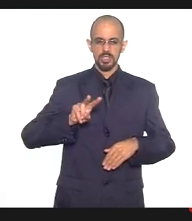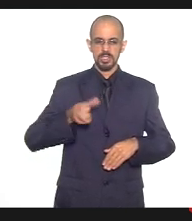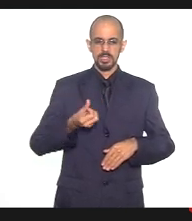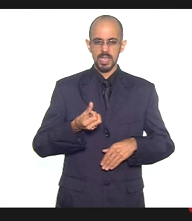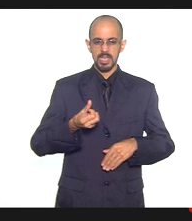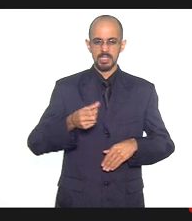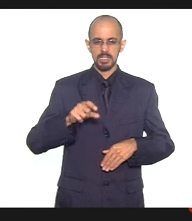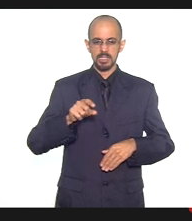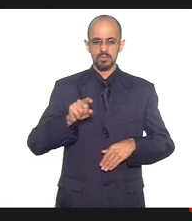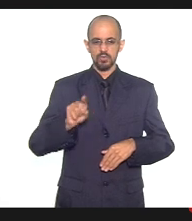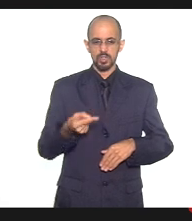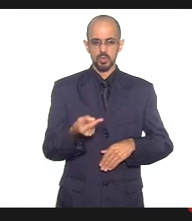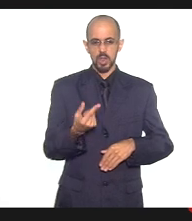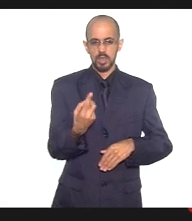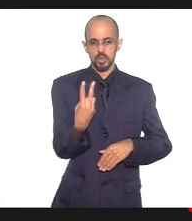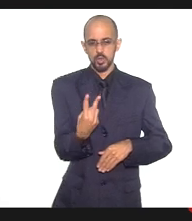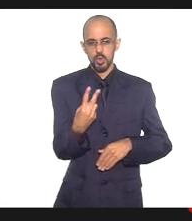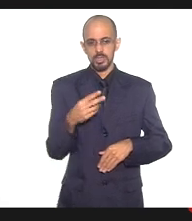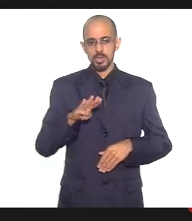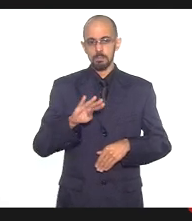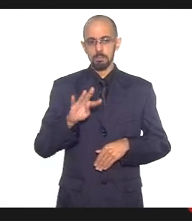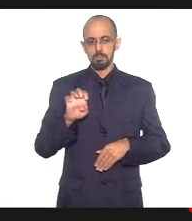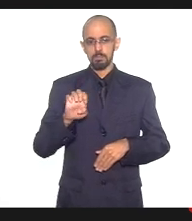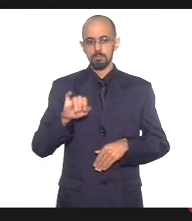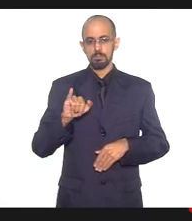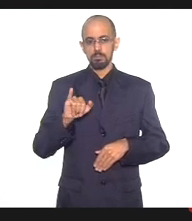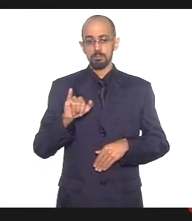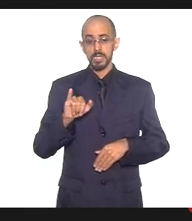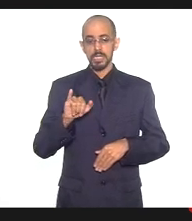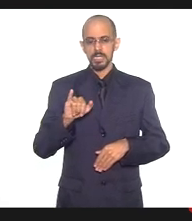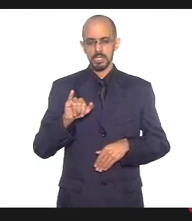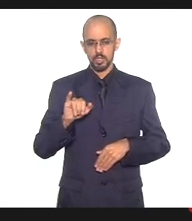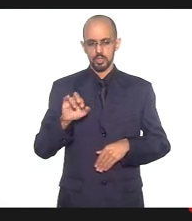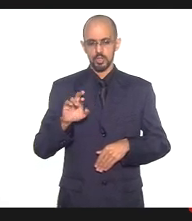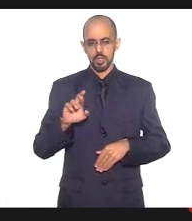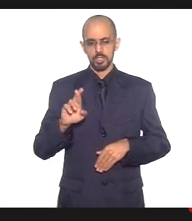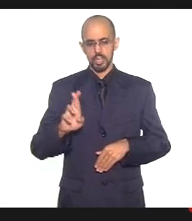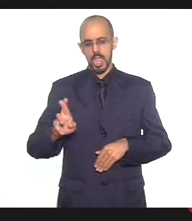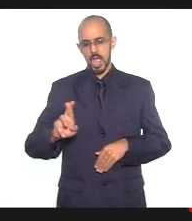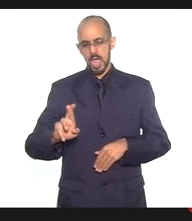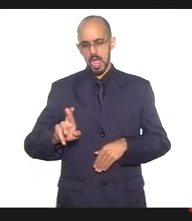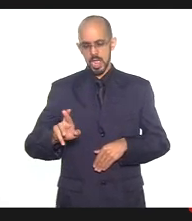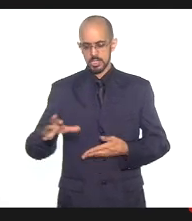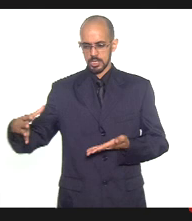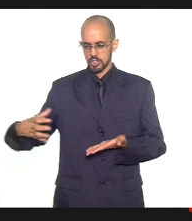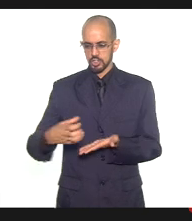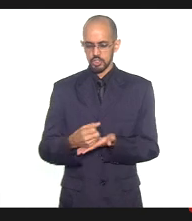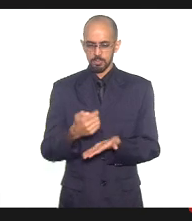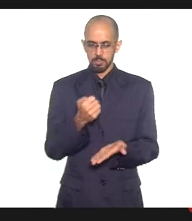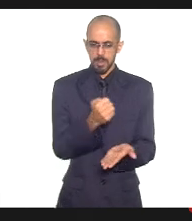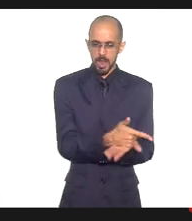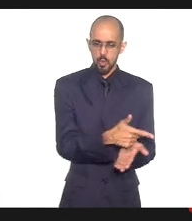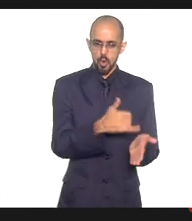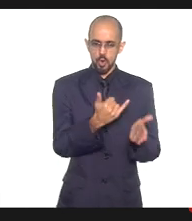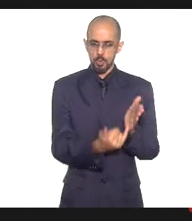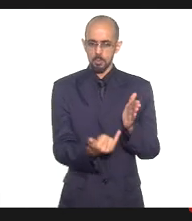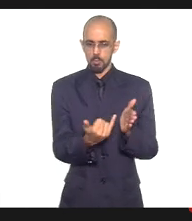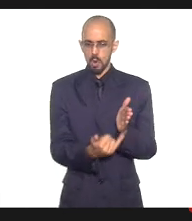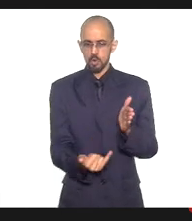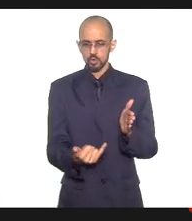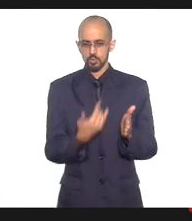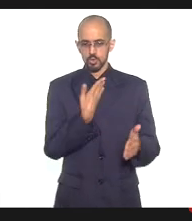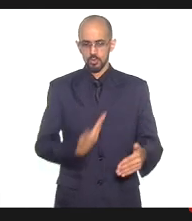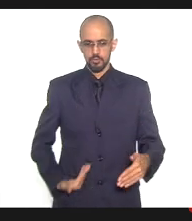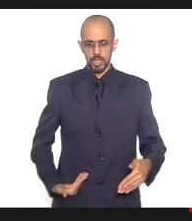R$26,2 bilhões. Então, é um valor também muito expressivo que a gente recolheu nos últimos 3 anos para os cofres do governo, né?